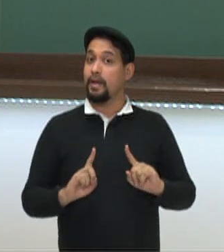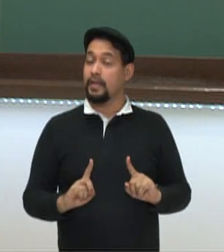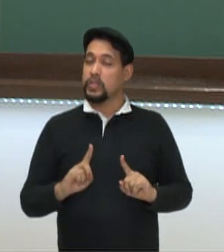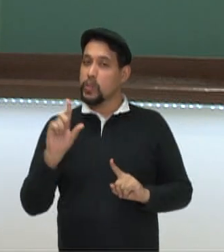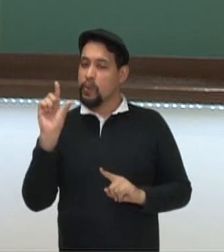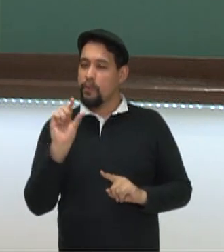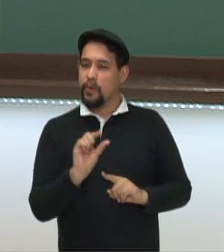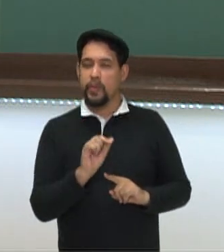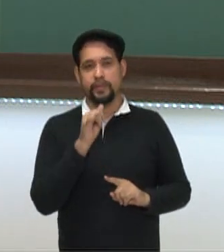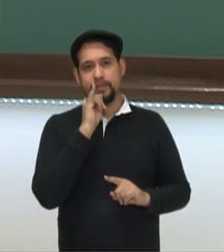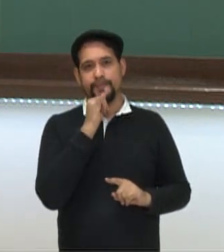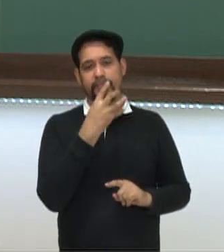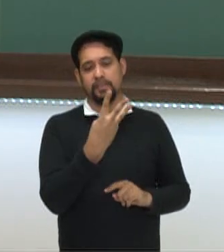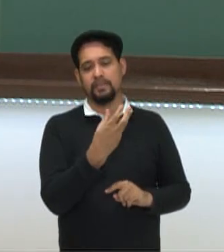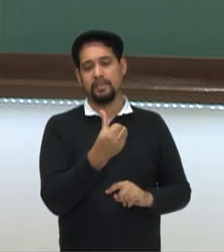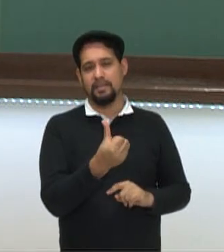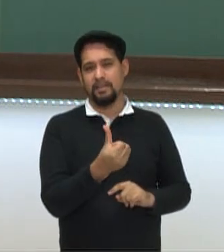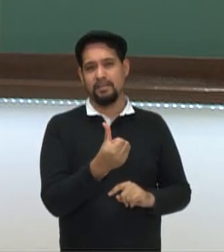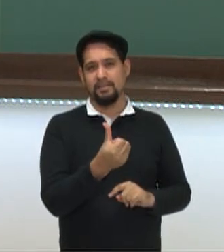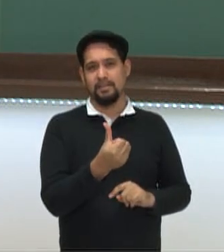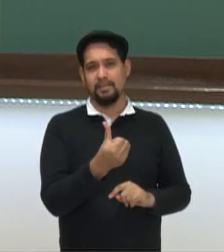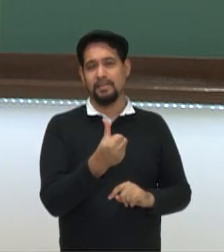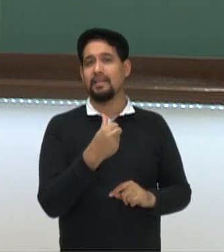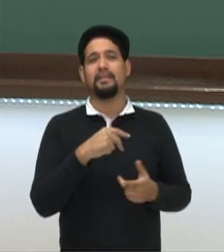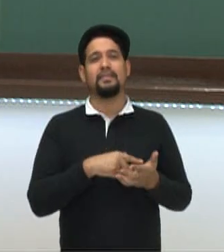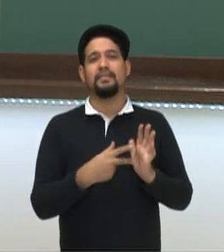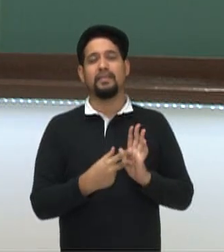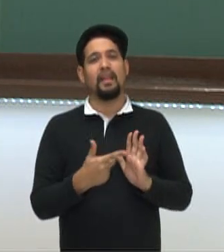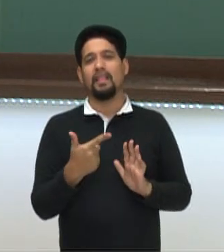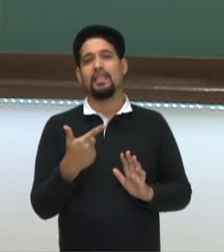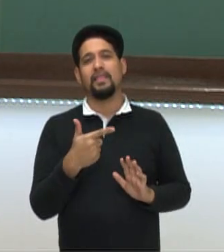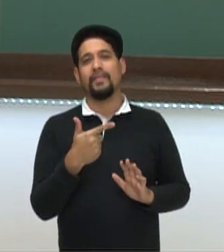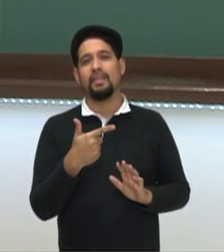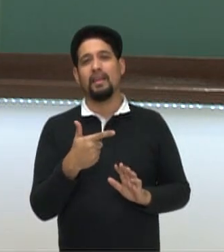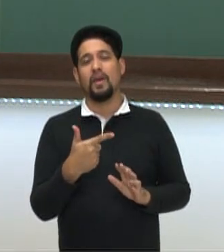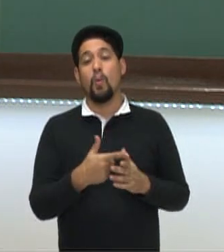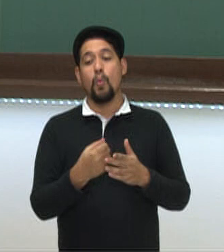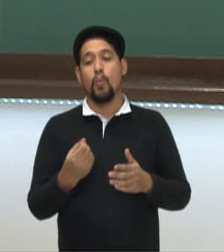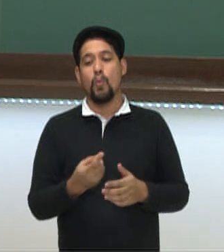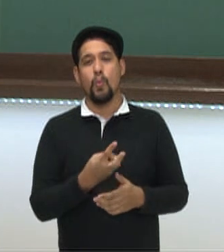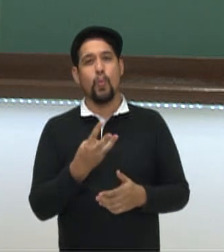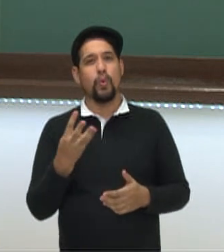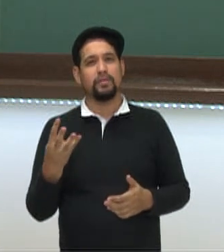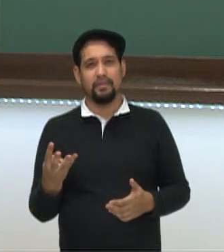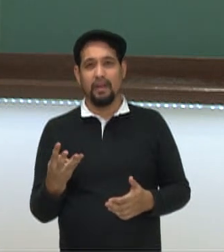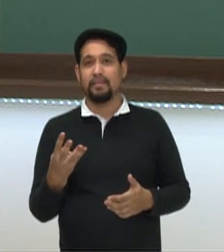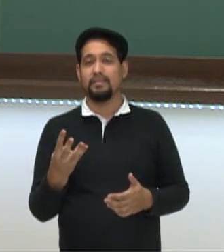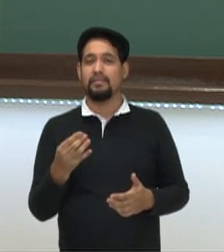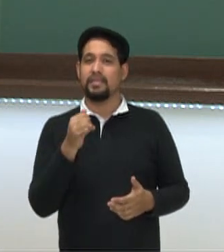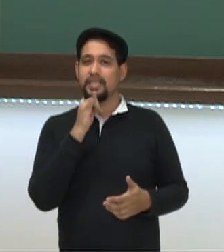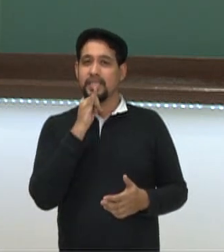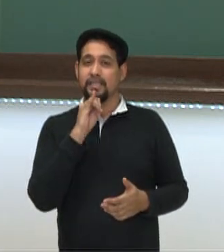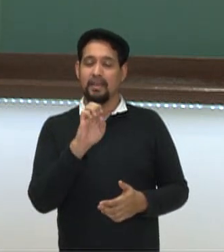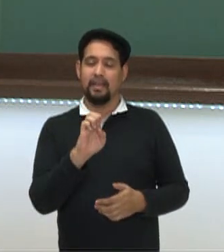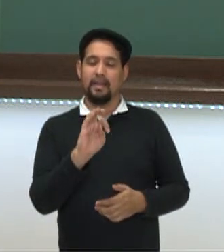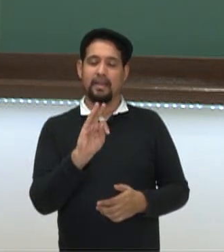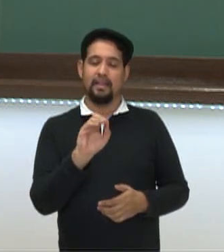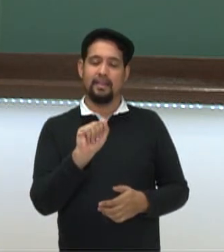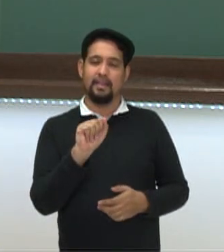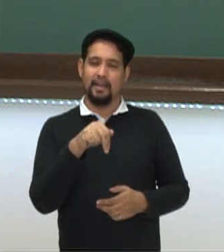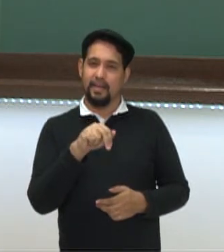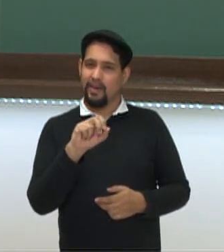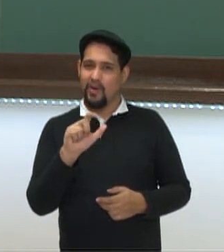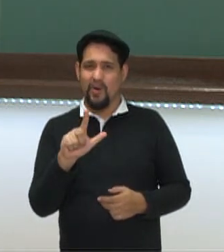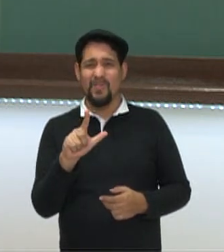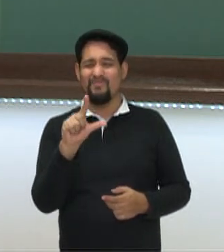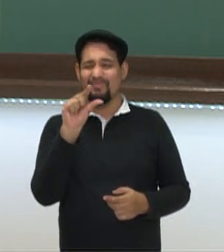graduação menor, 46, por exemplo, ele não vai ter uma quantidade suficiente de etanol para